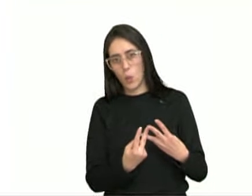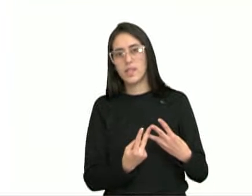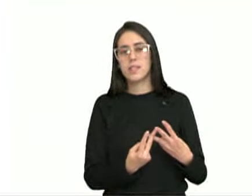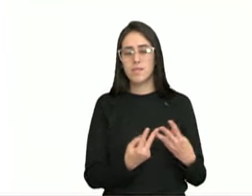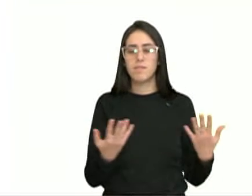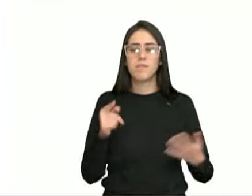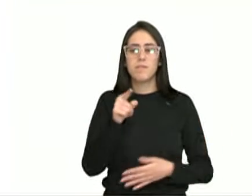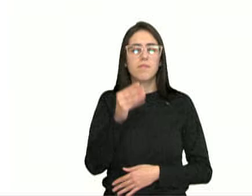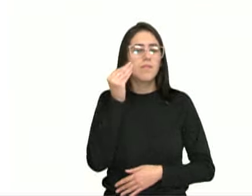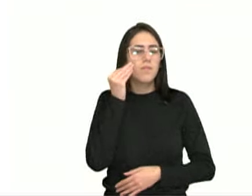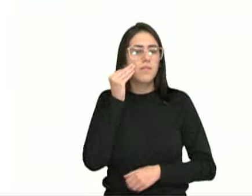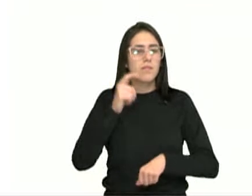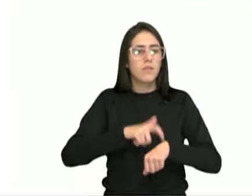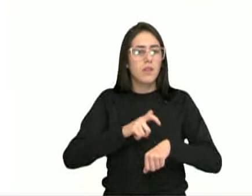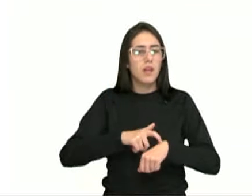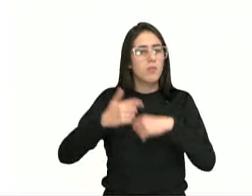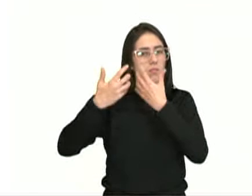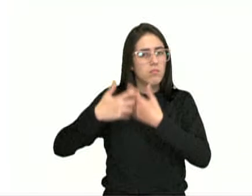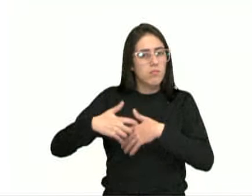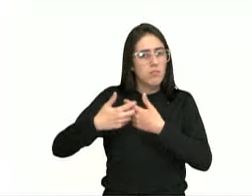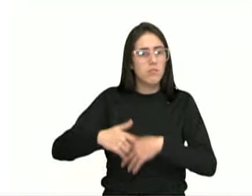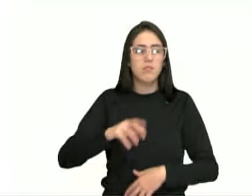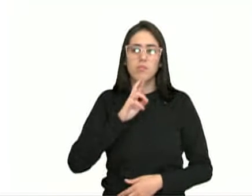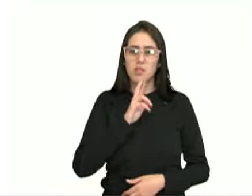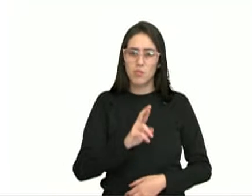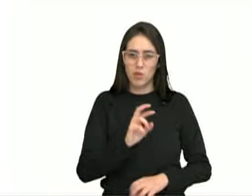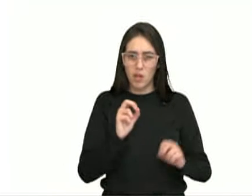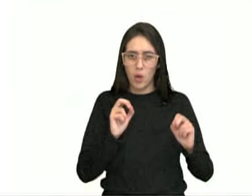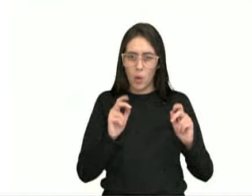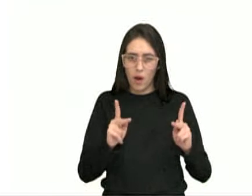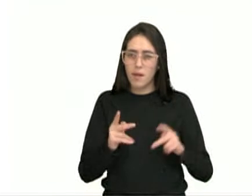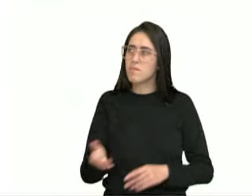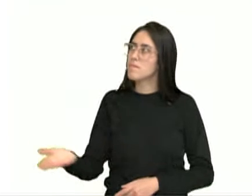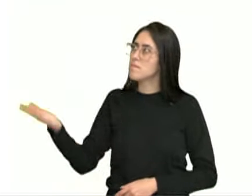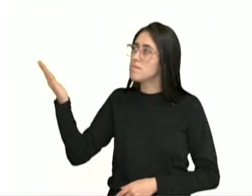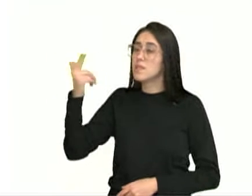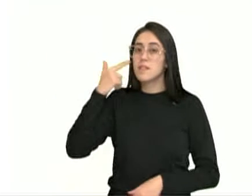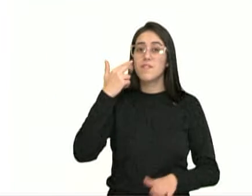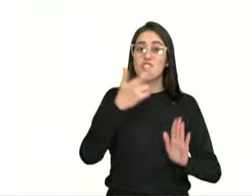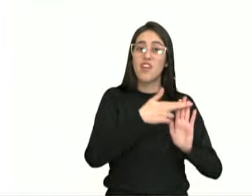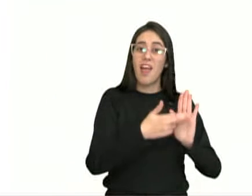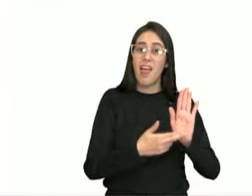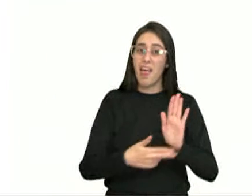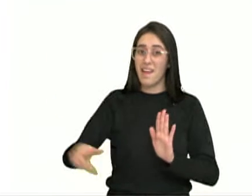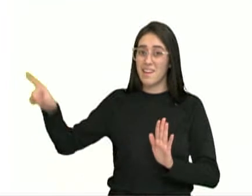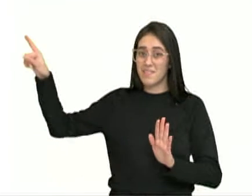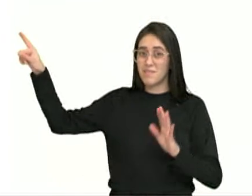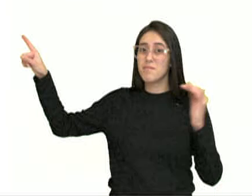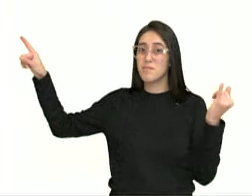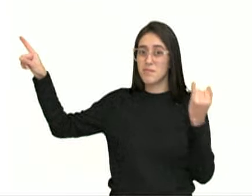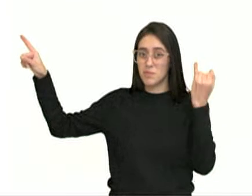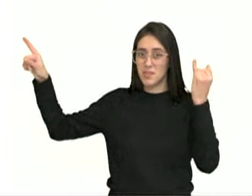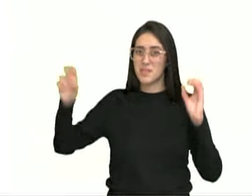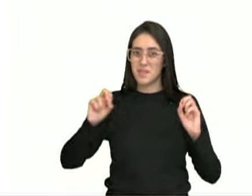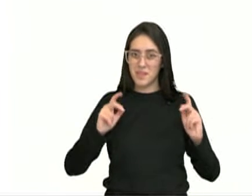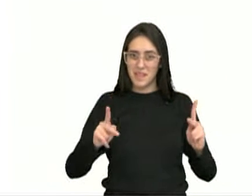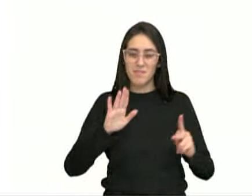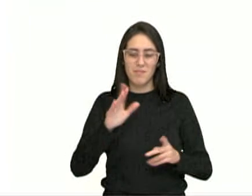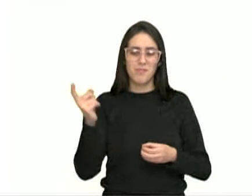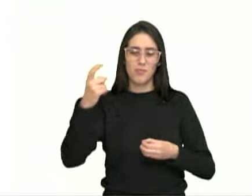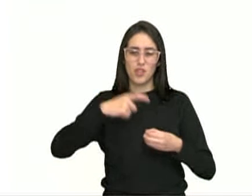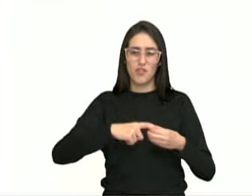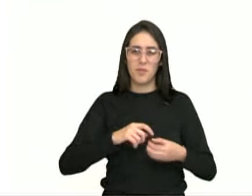vai dar um tempinho para vocês calcularem a média ponderada, sigam as instruções, ok? E